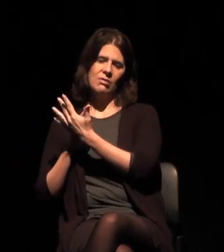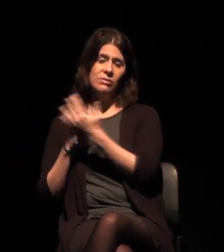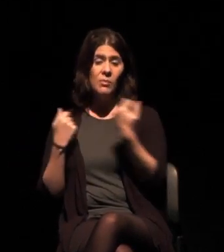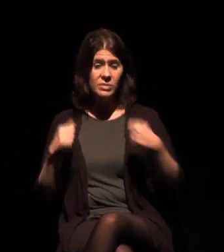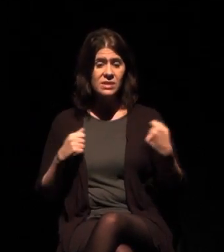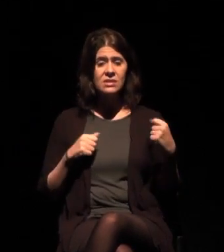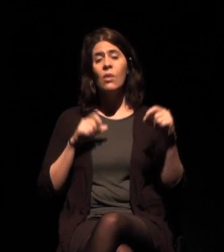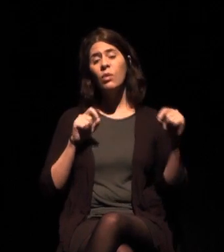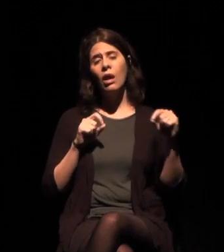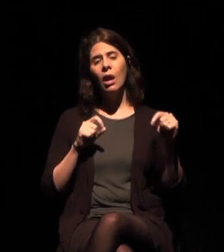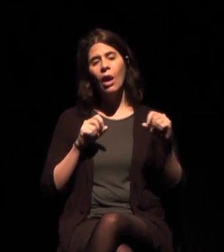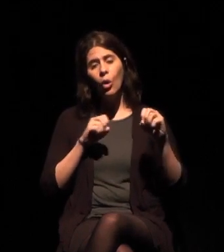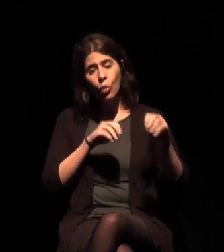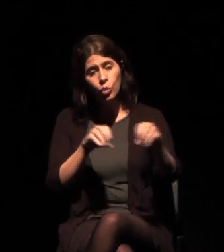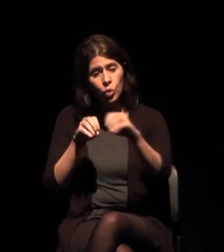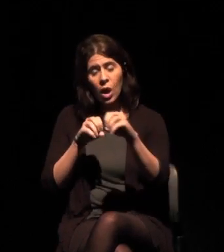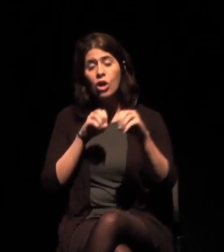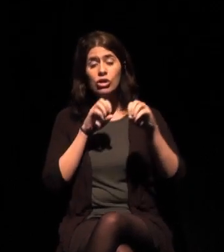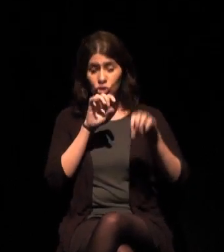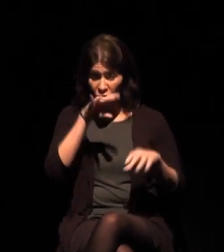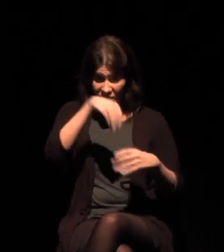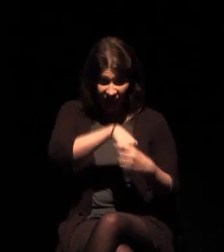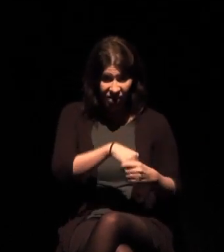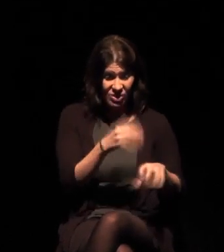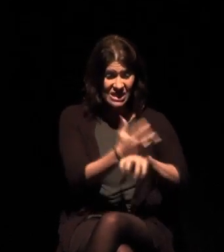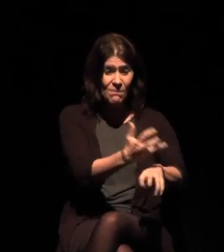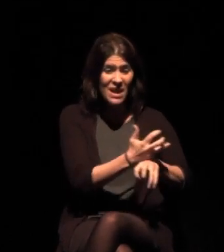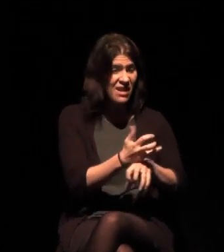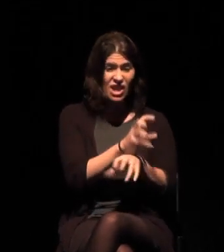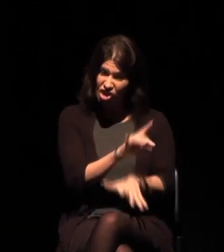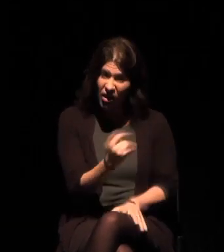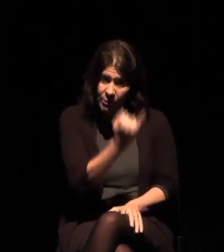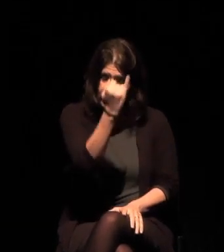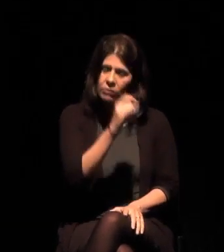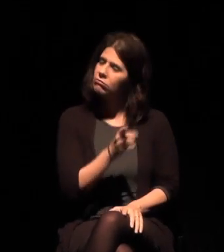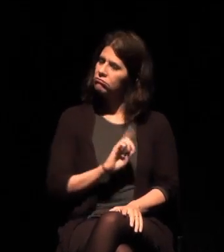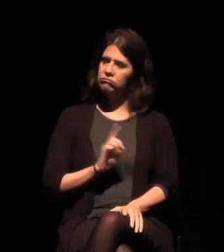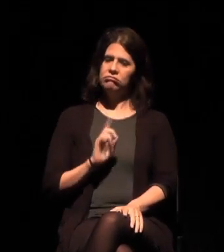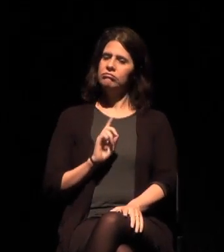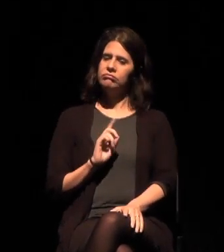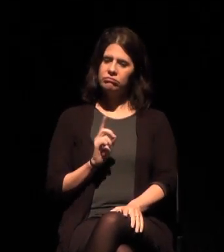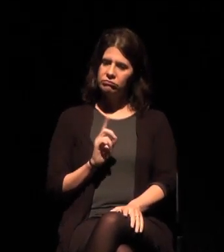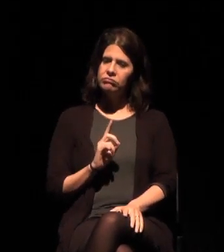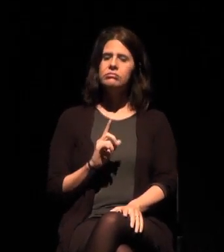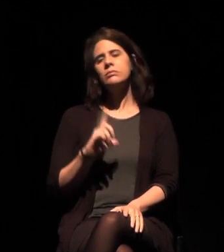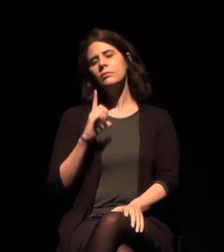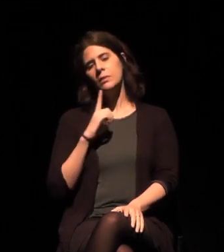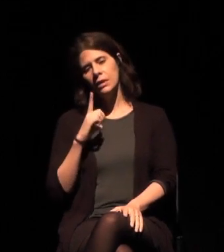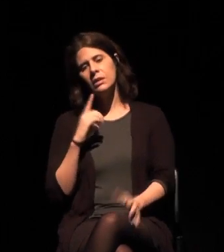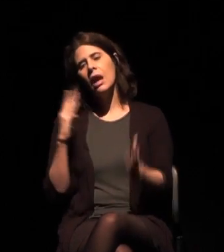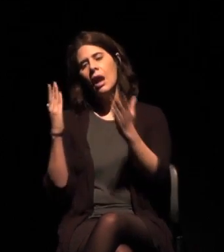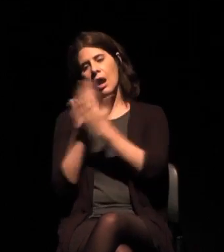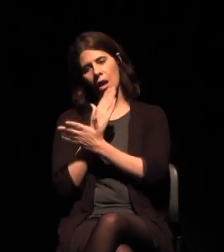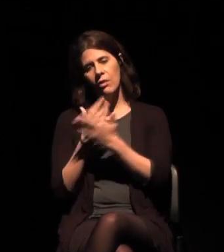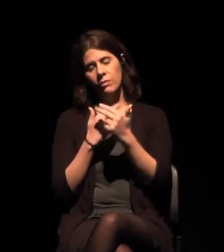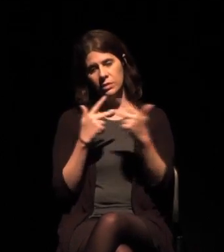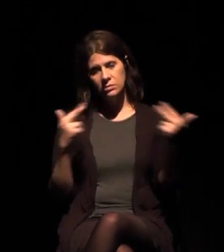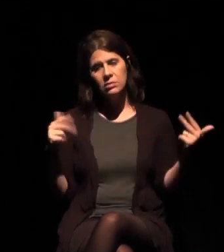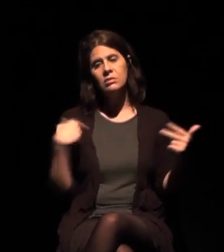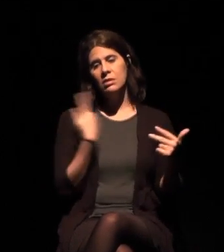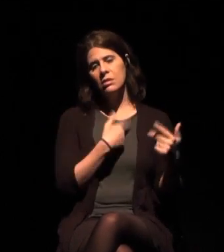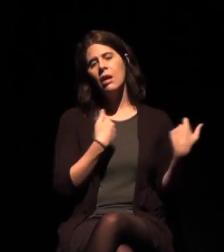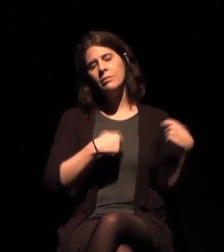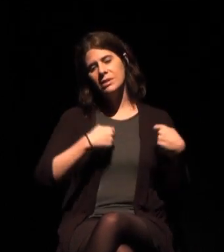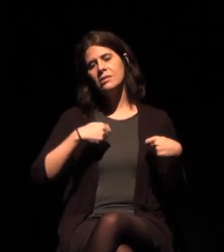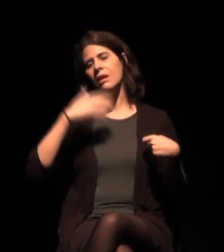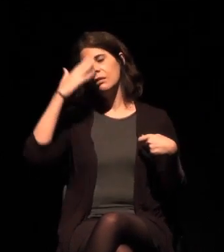não é e quando isso acontece com o projeto foi vendo aqui está a ver agora são os primeiros a dizer a gente precisa